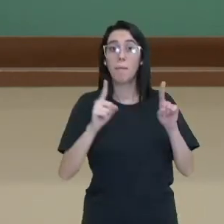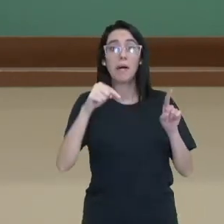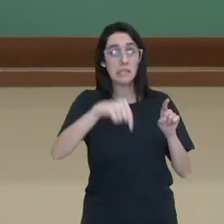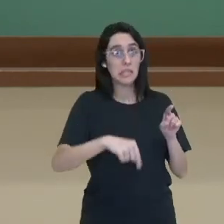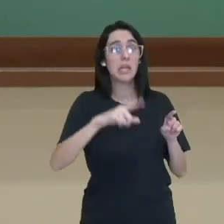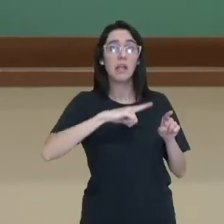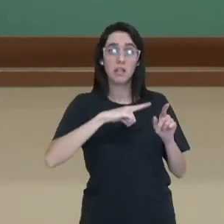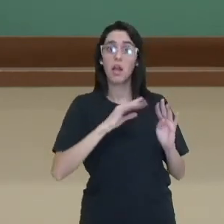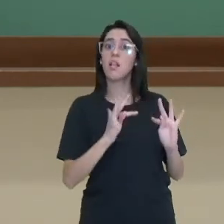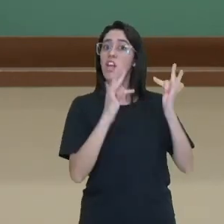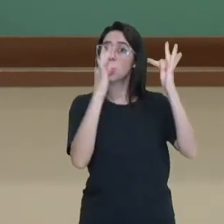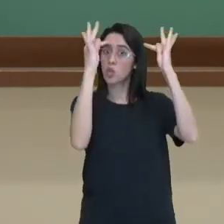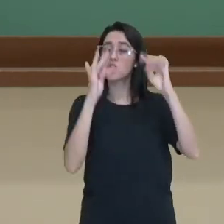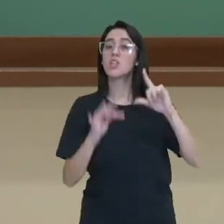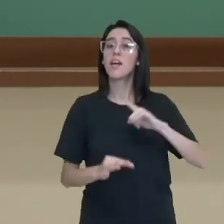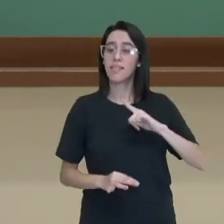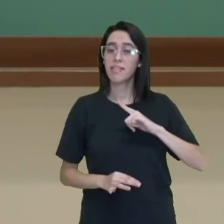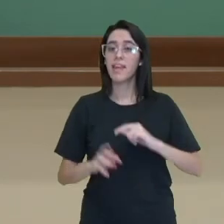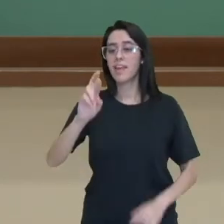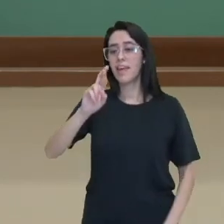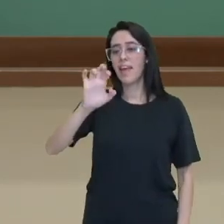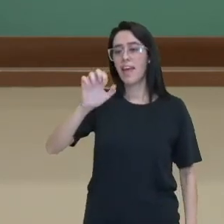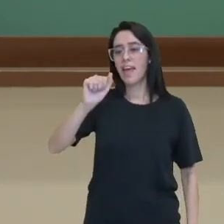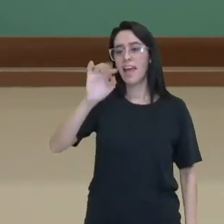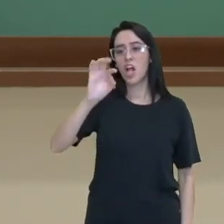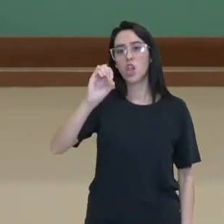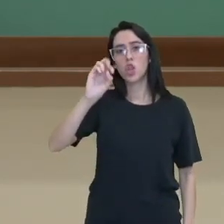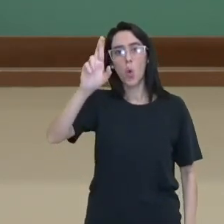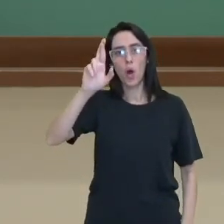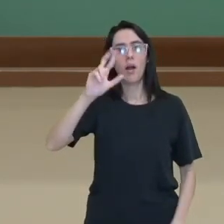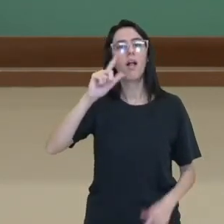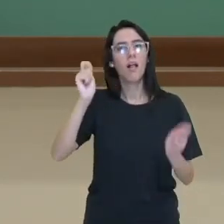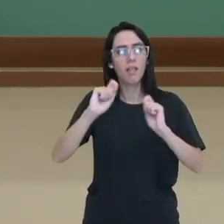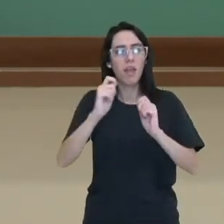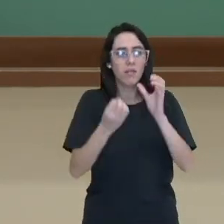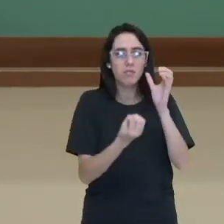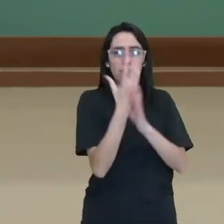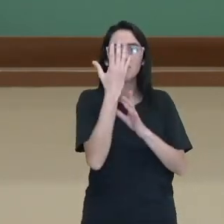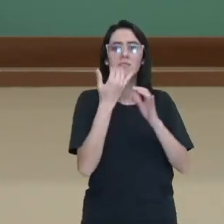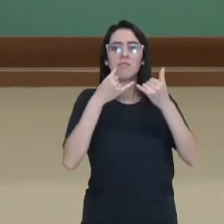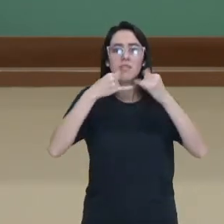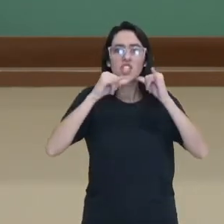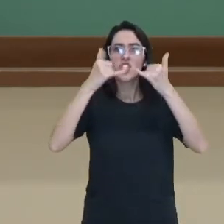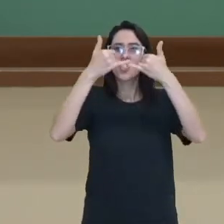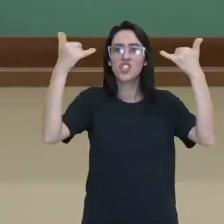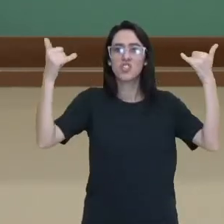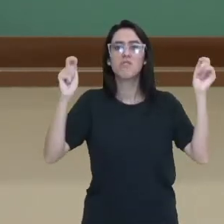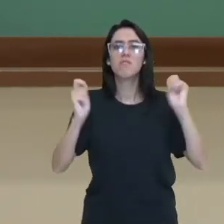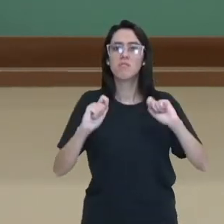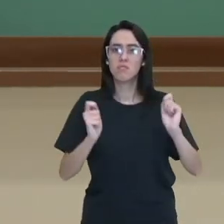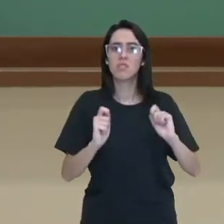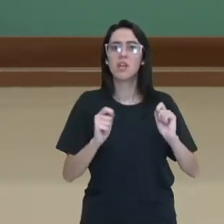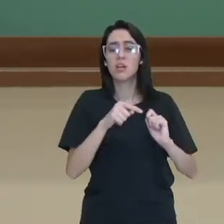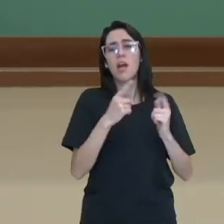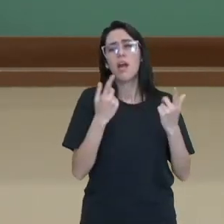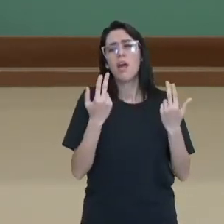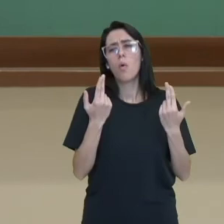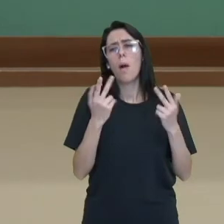Nós temos reatores nucleares que desenvolvem energia elétrica de uma forma muito mais